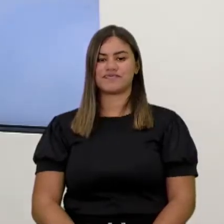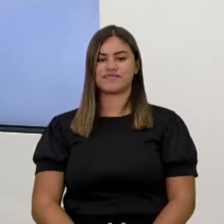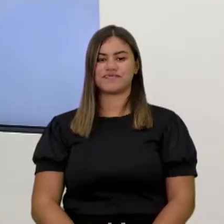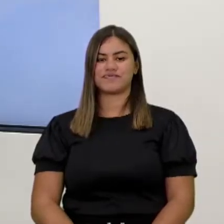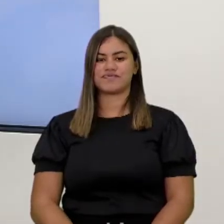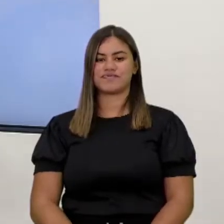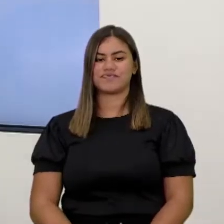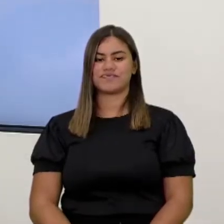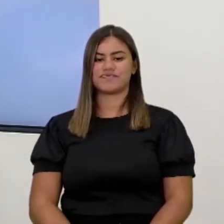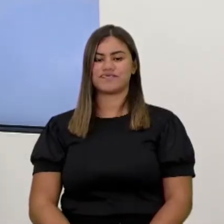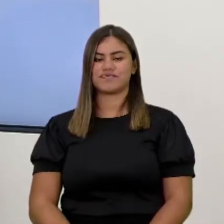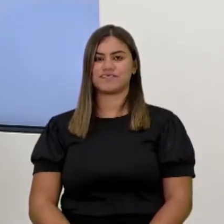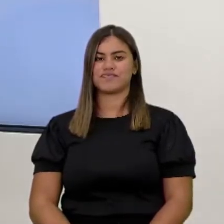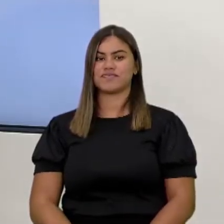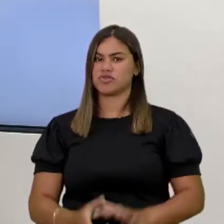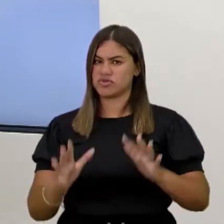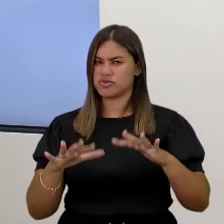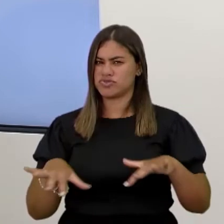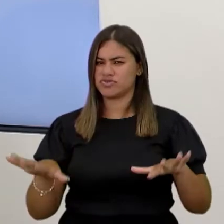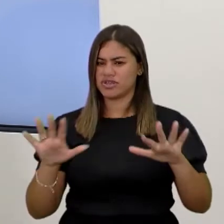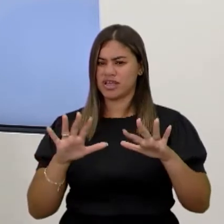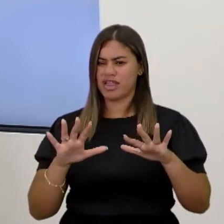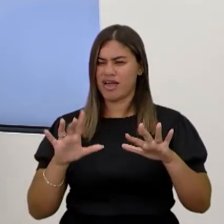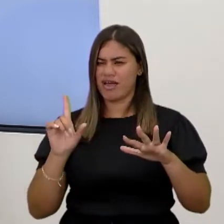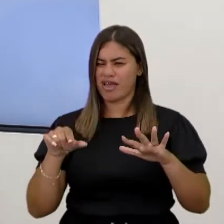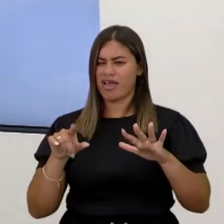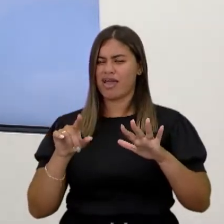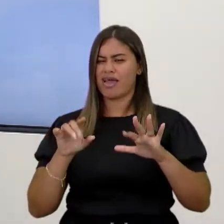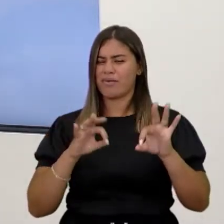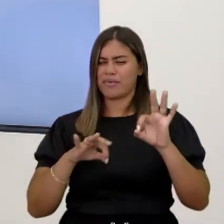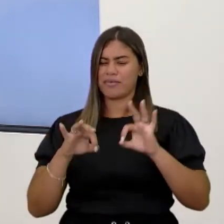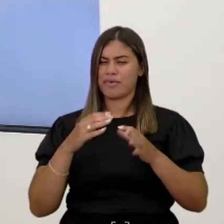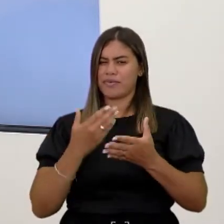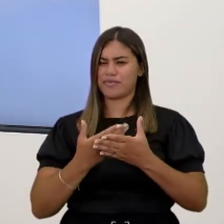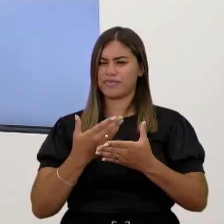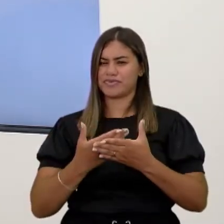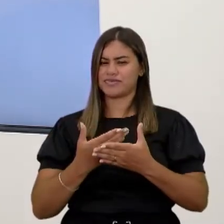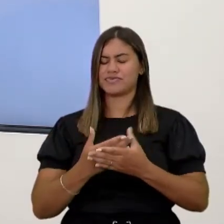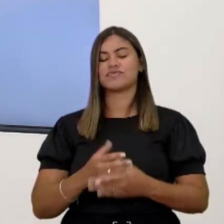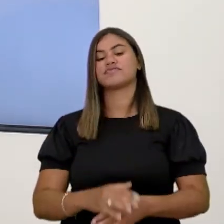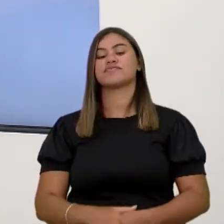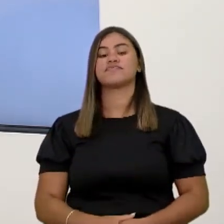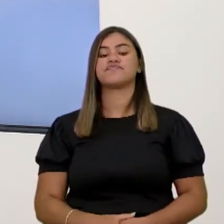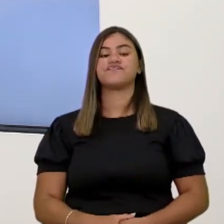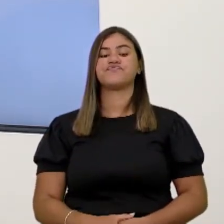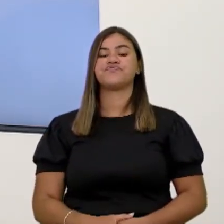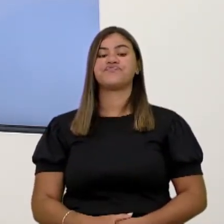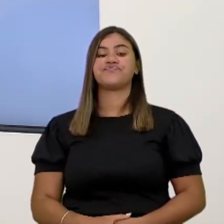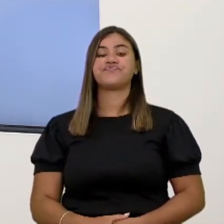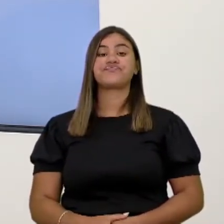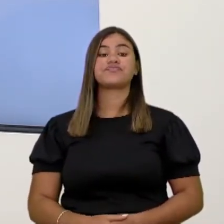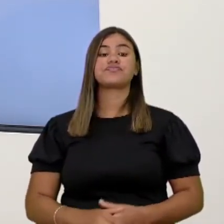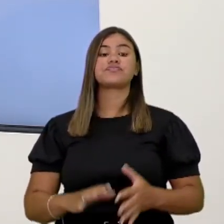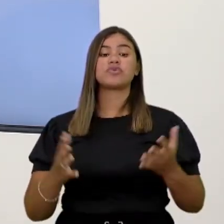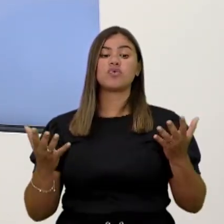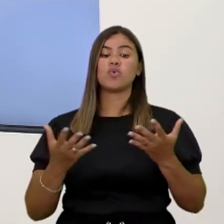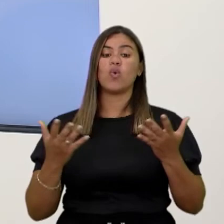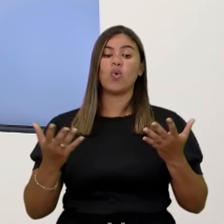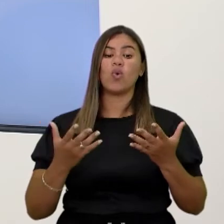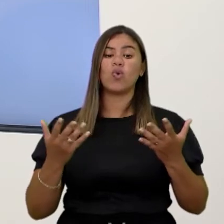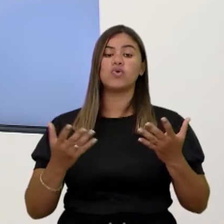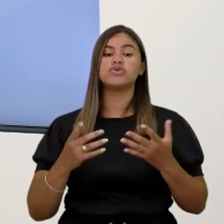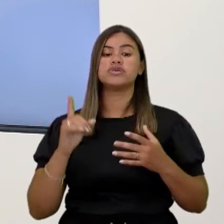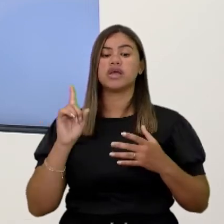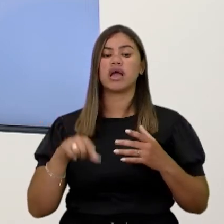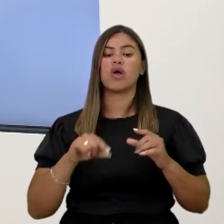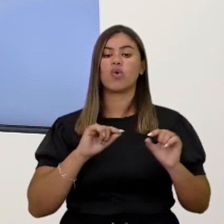Deu uma apanhada geral? Se preparou para a aula. Então, vamos lá ver. Então, o assunto da rede social hoje, um dos assuntos é...